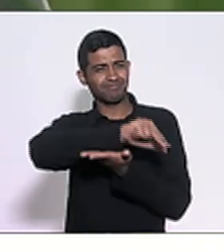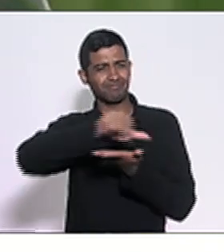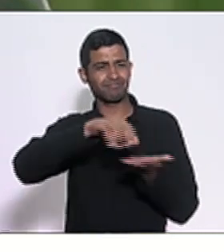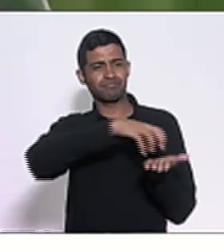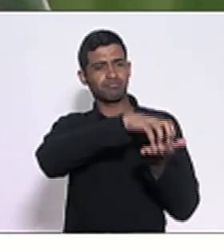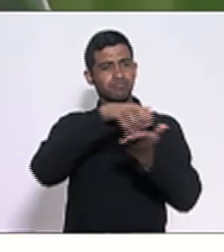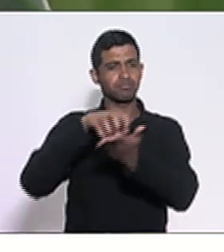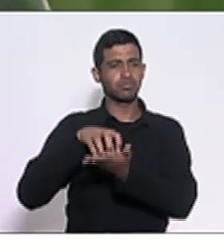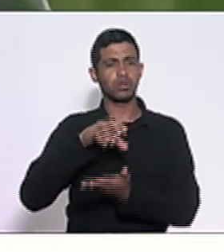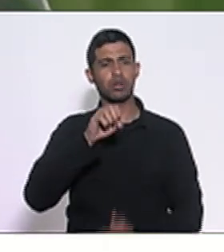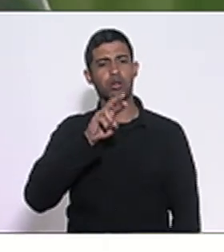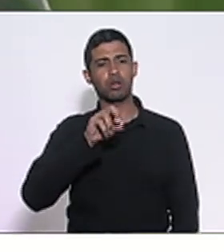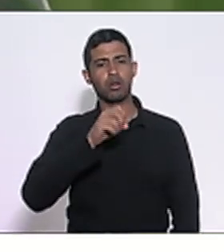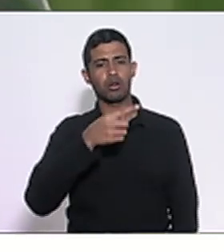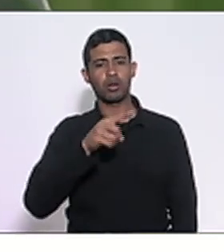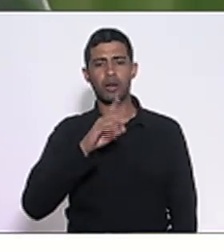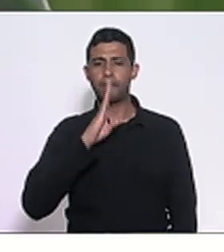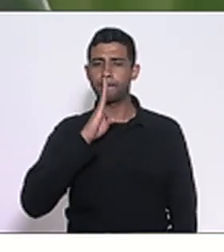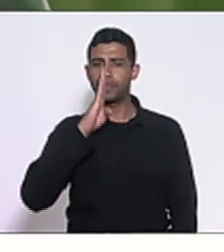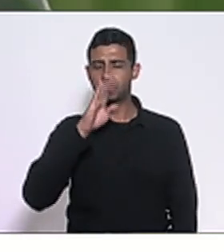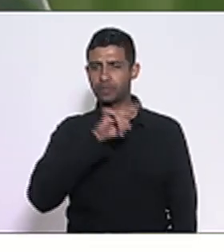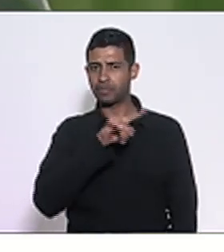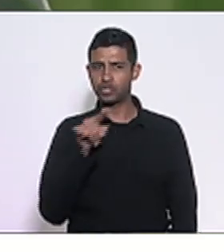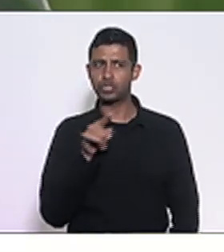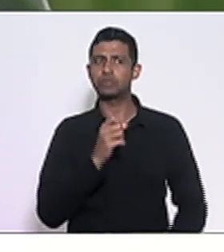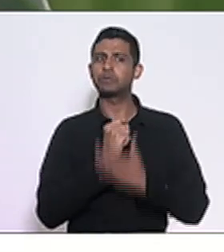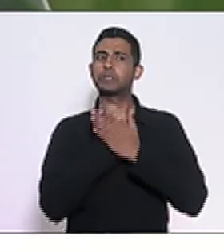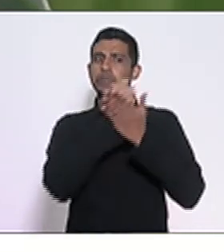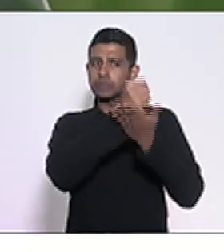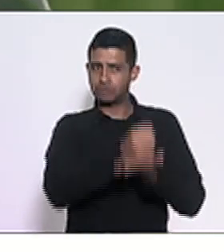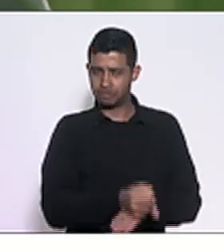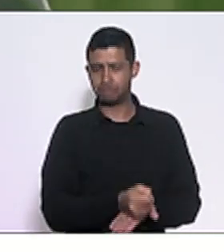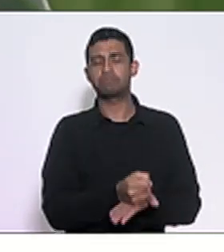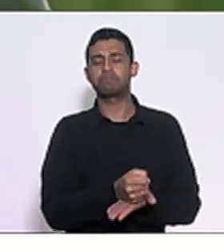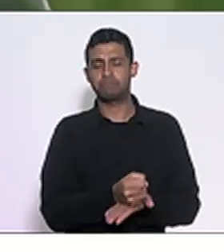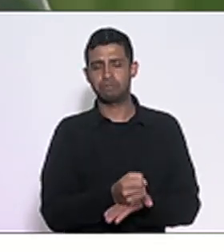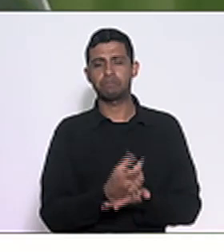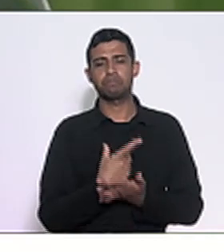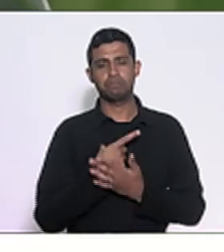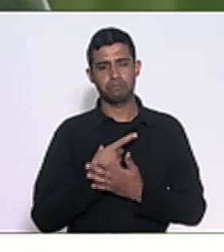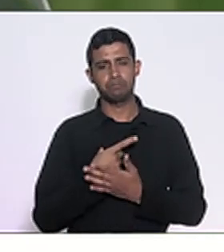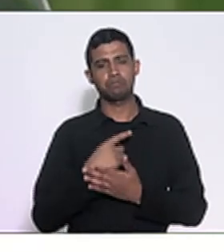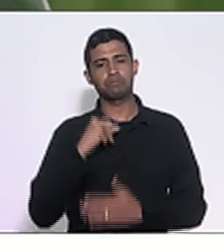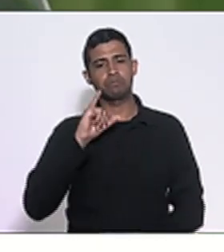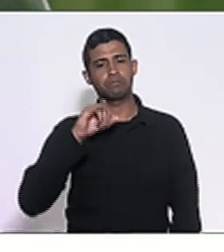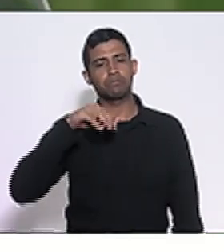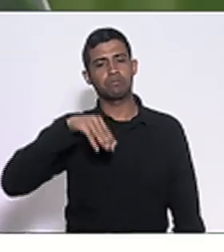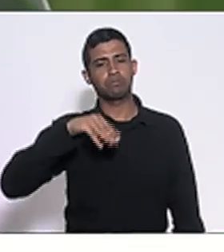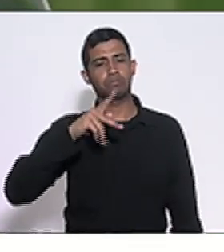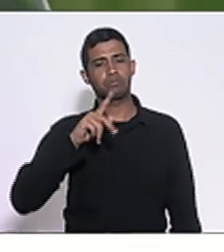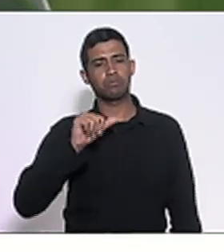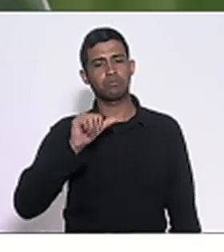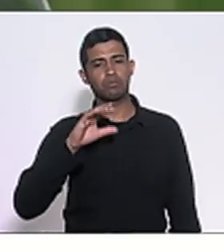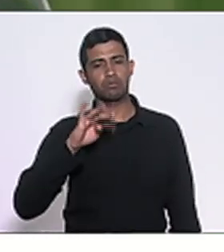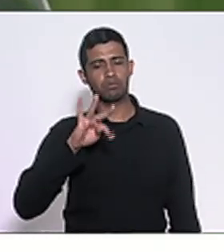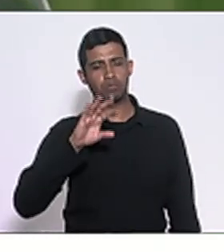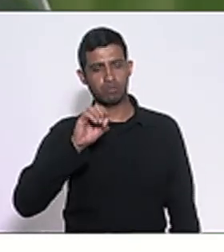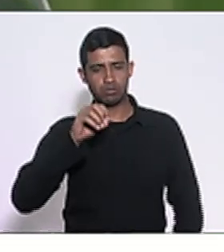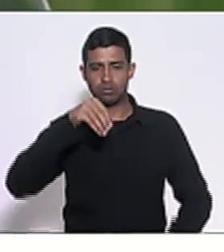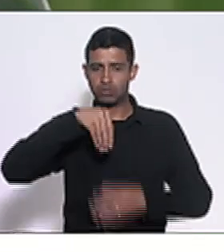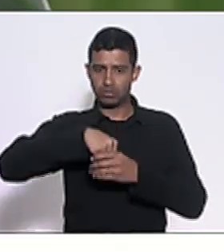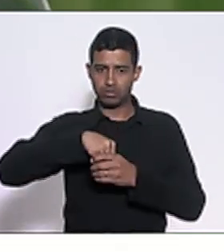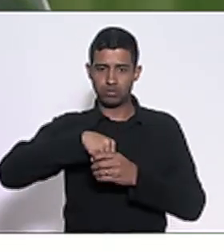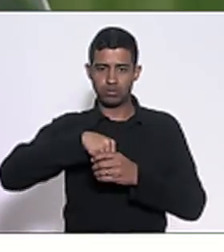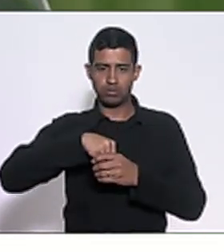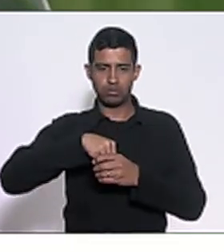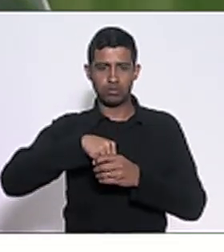né, principalmente aqueles que têm maior peso, tanto no impacto interno,